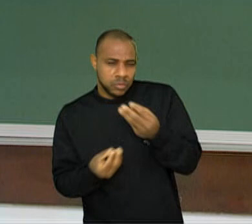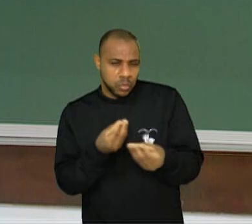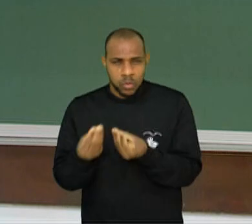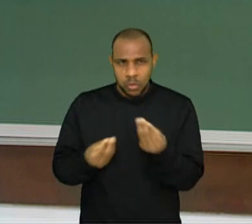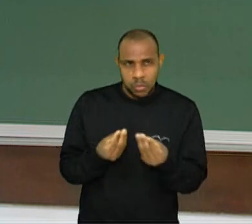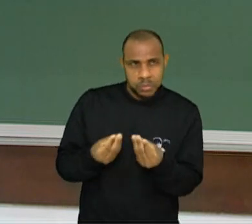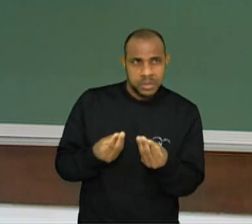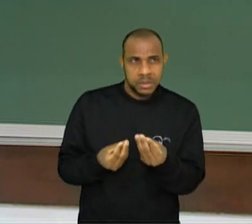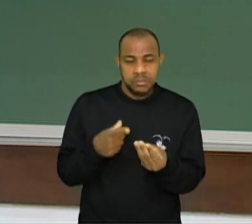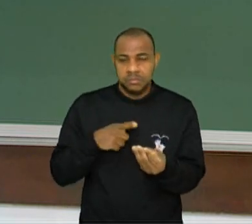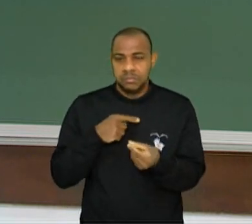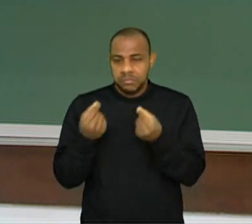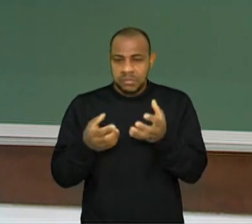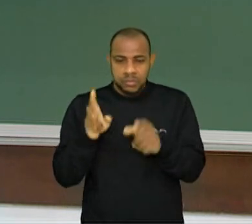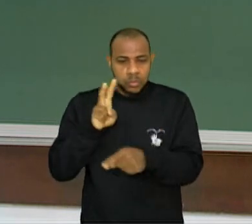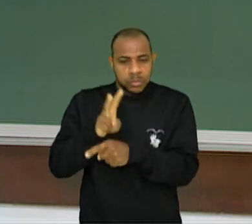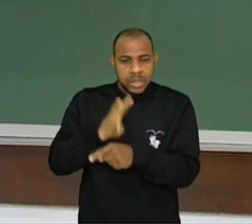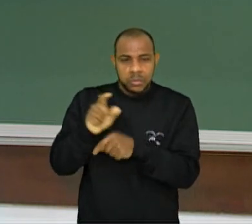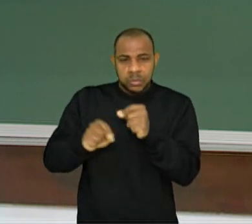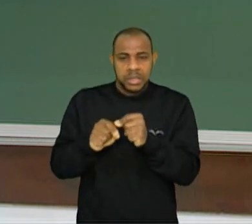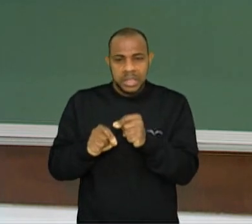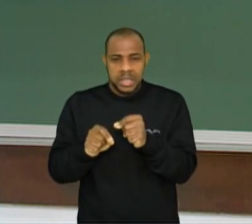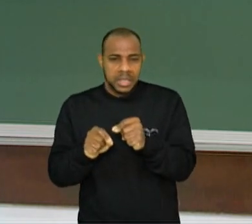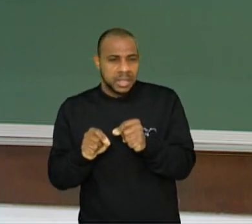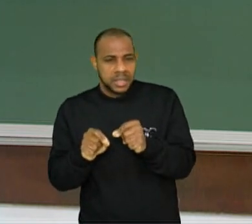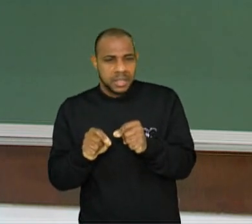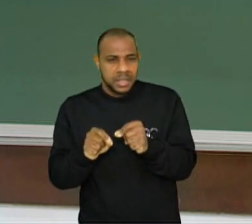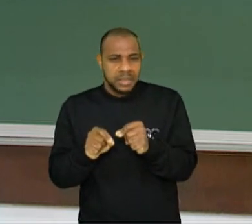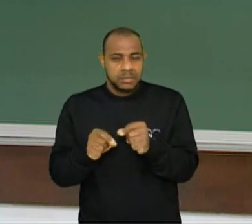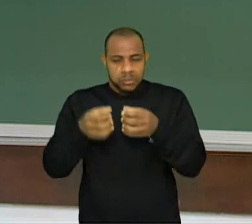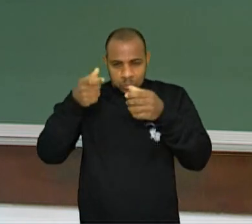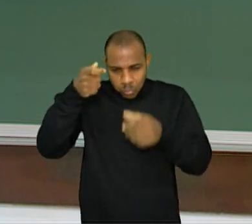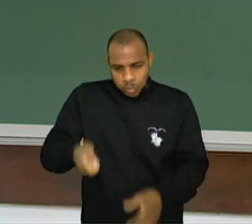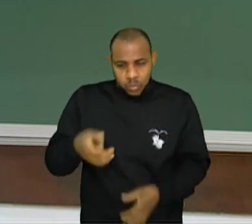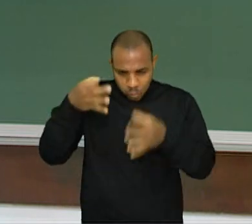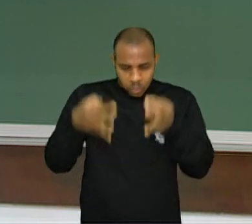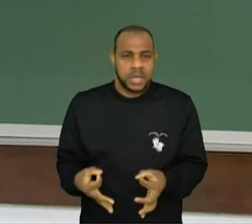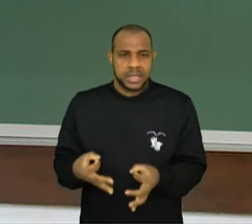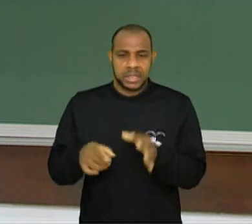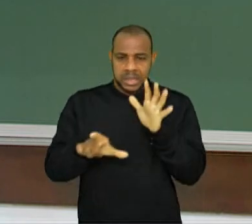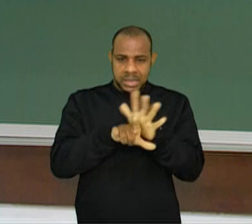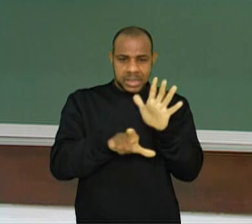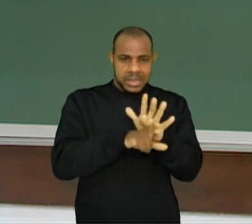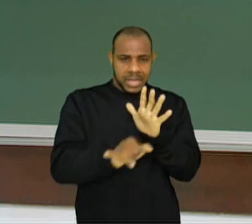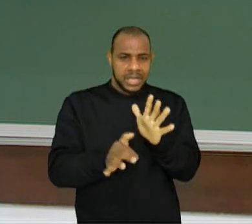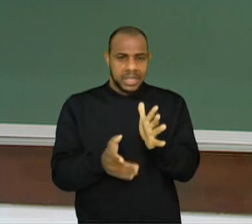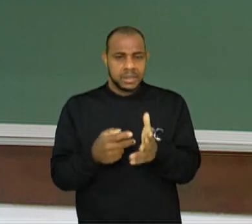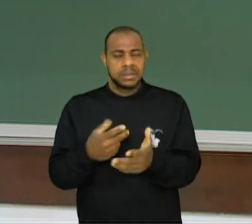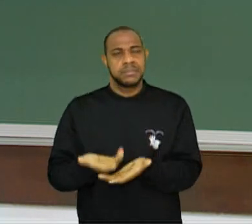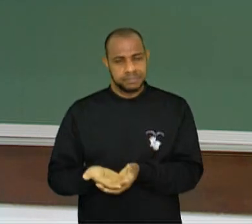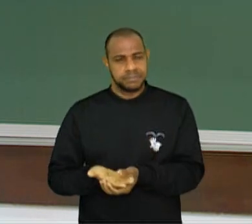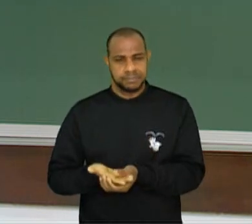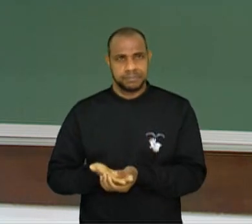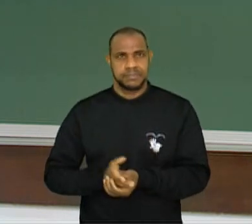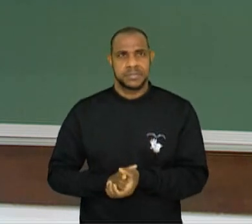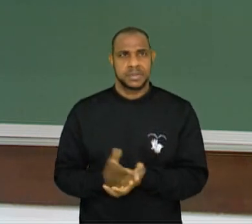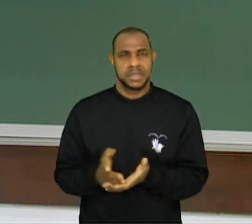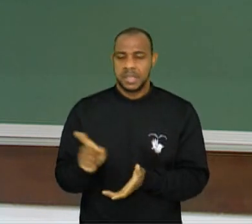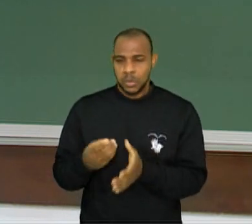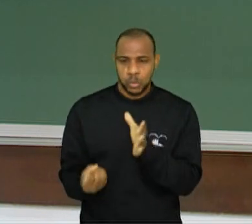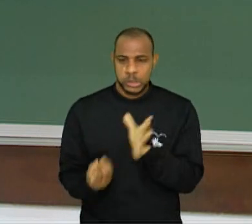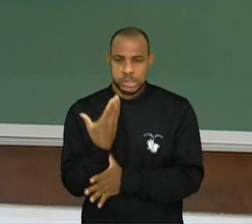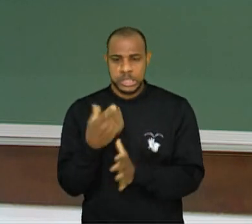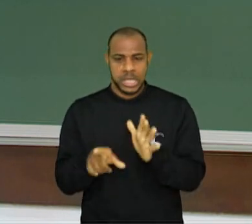juízes, mas ele que vai cuidar da aplicação correta ou não dessas leis. Por isso ele julga, né? O judiciário não cria leis,